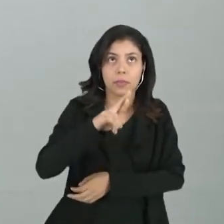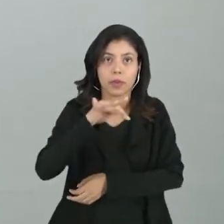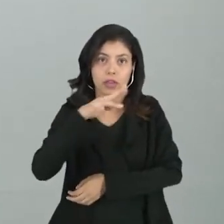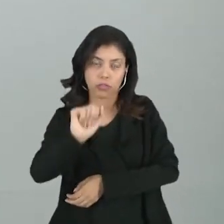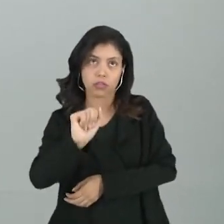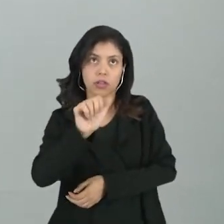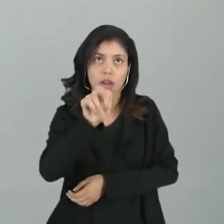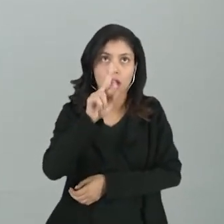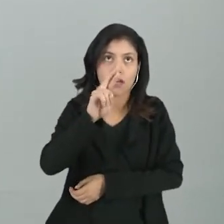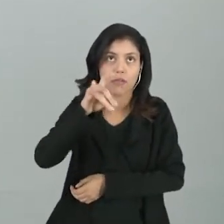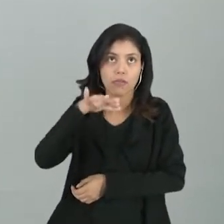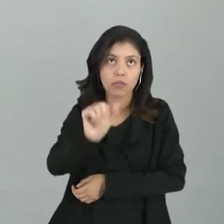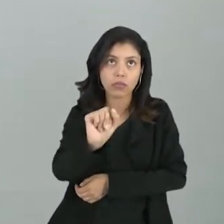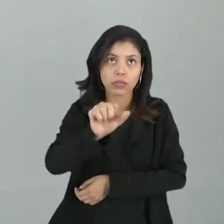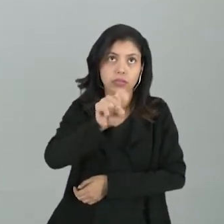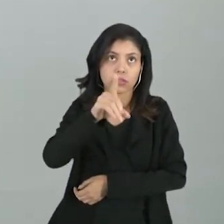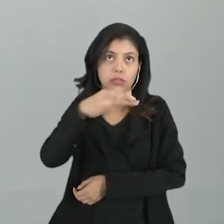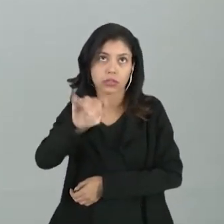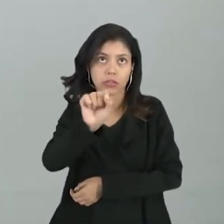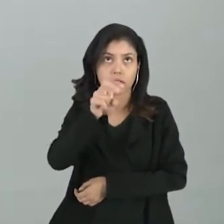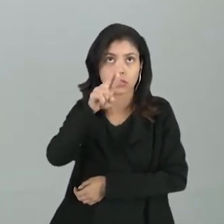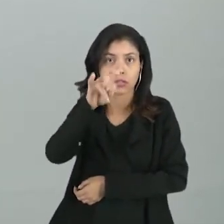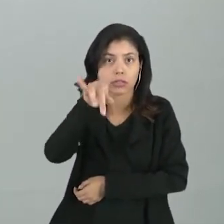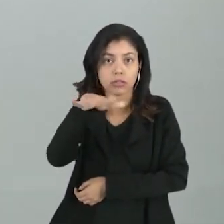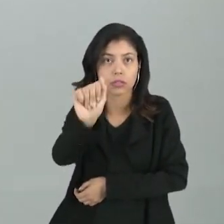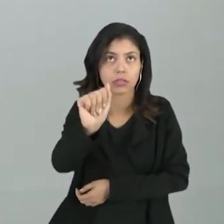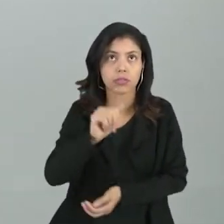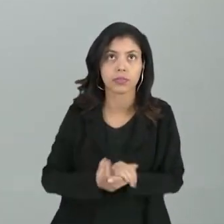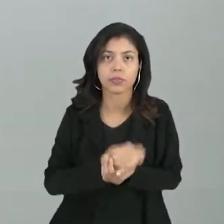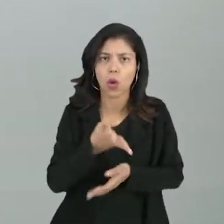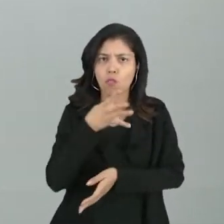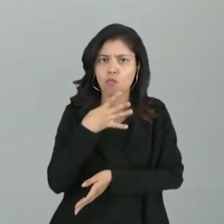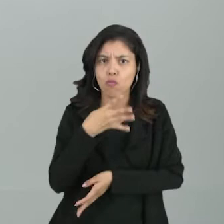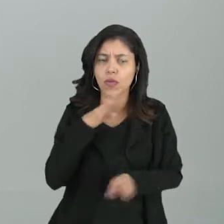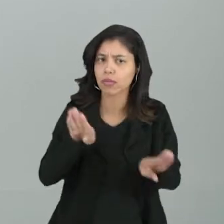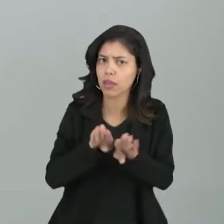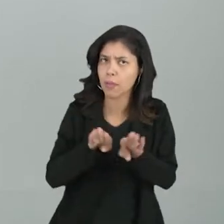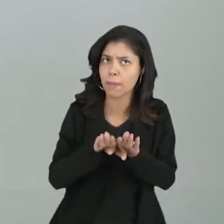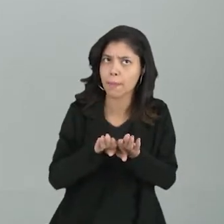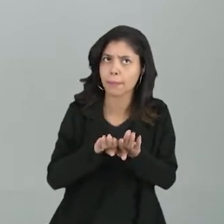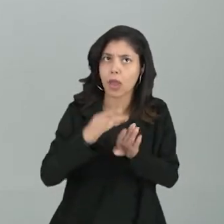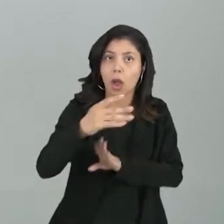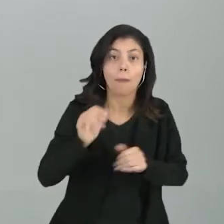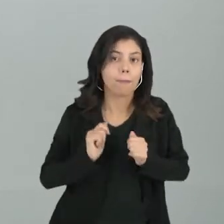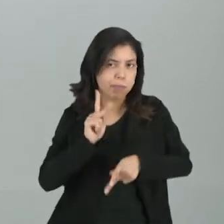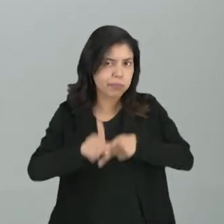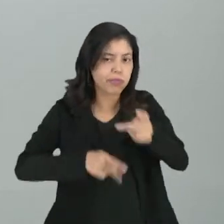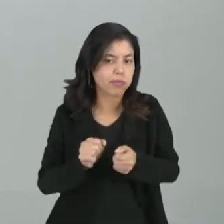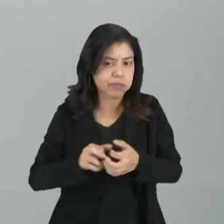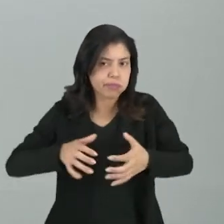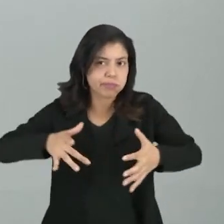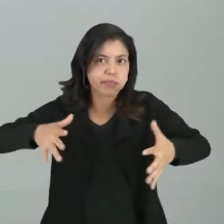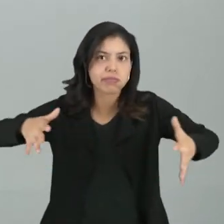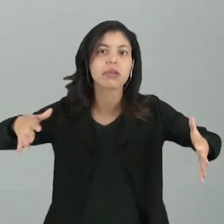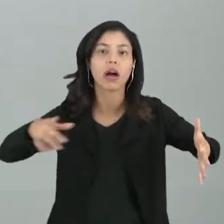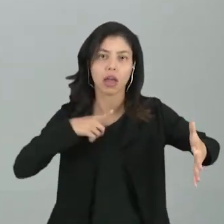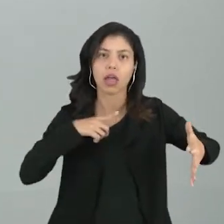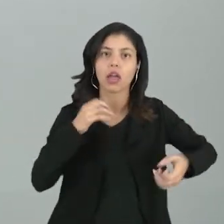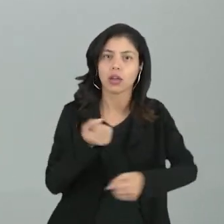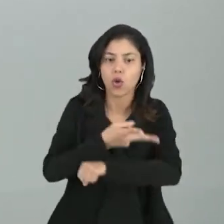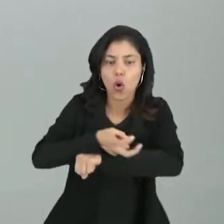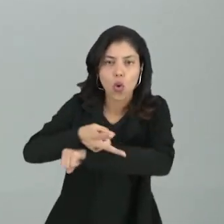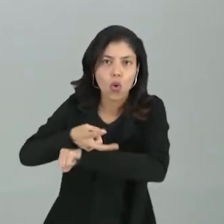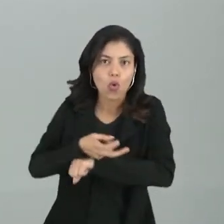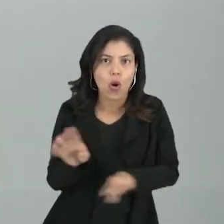Martim Afonso de Souza, também conhecida como a expedição de povoamento, né, já que nós tivemos a de